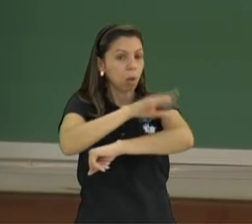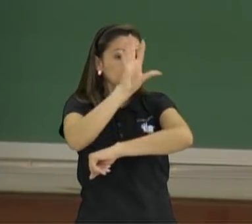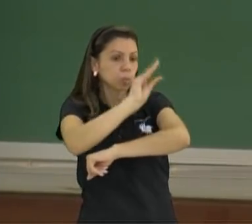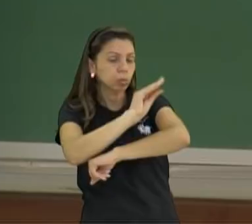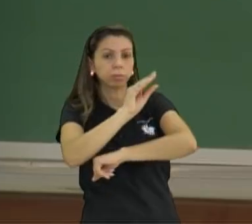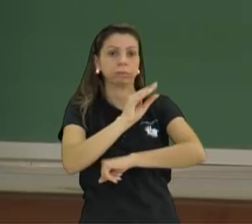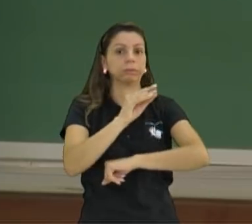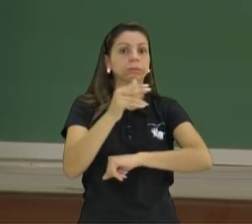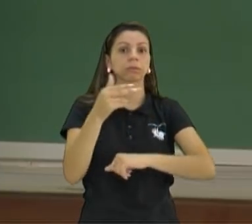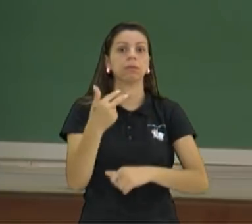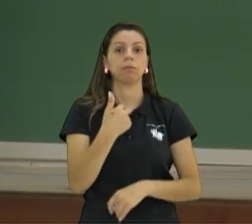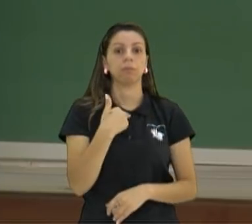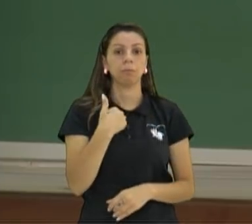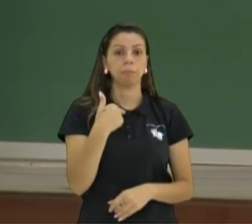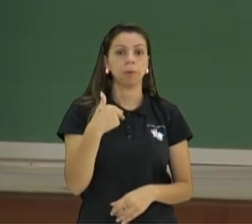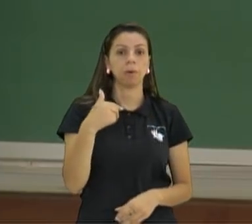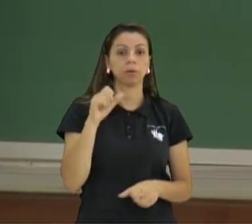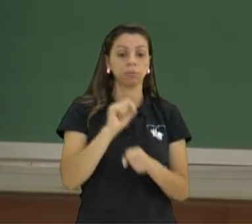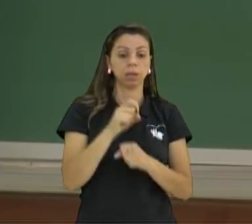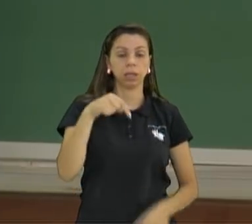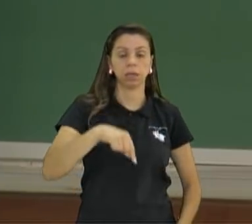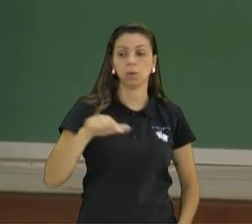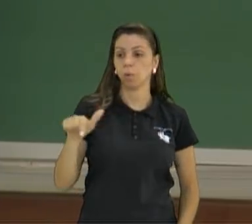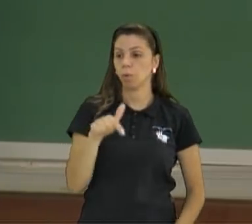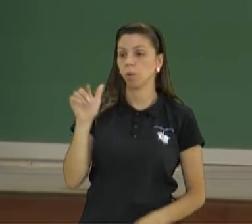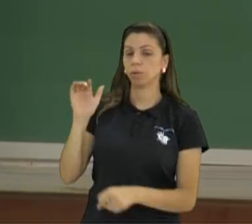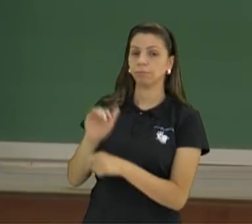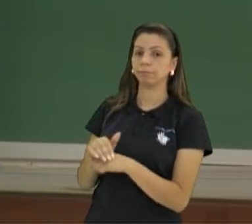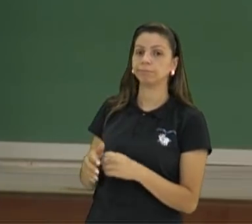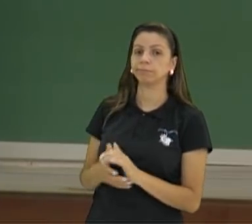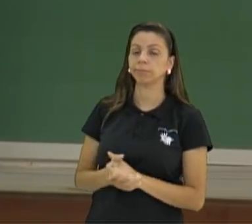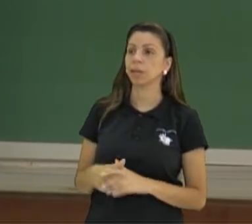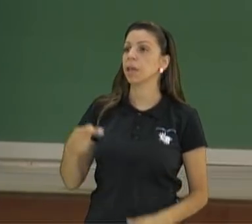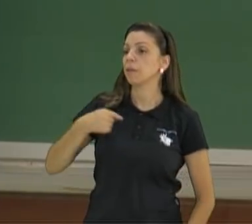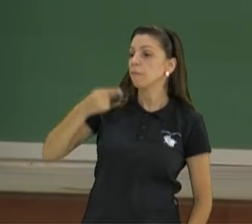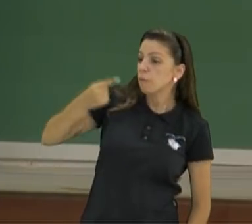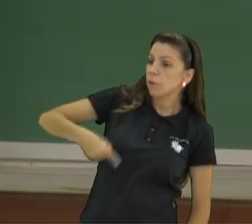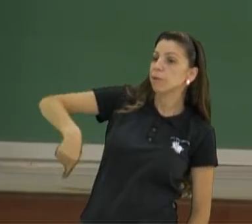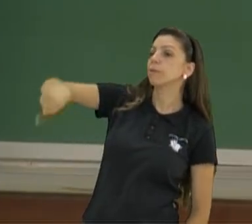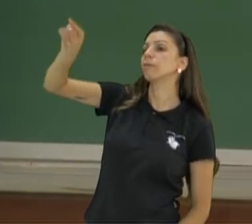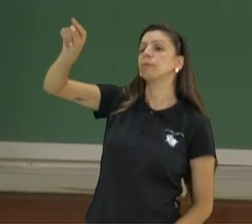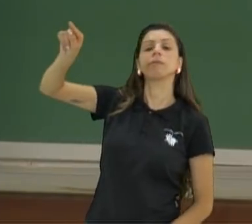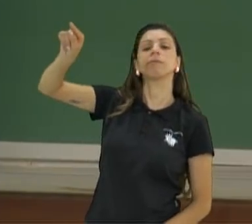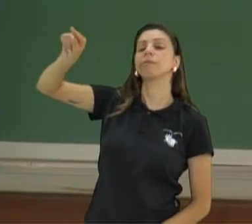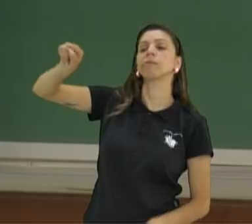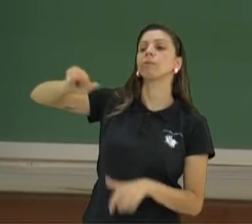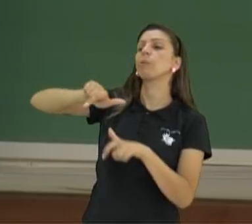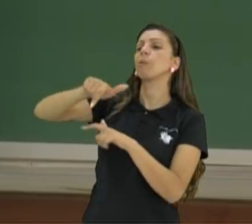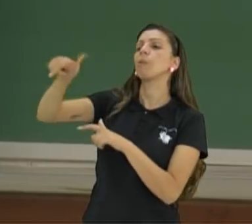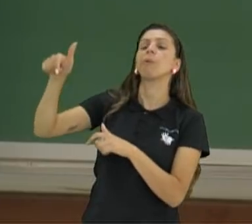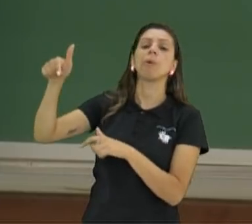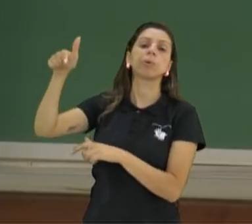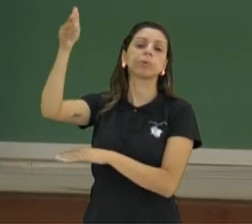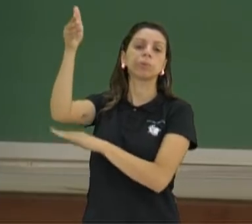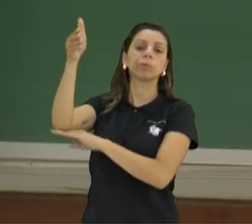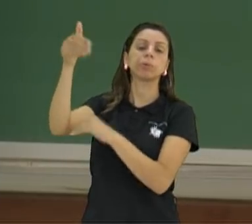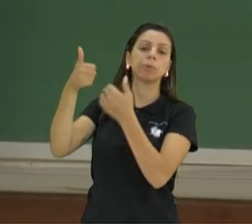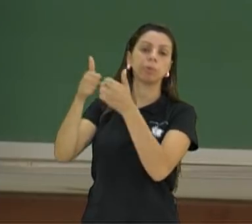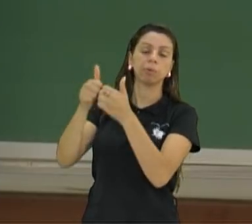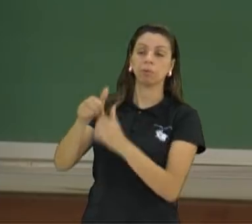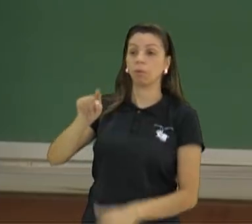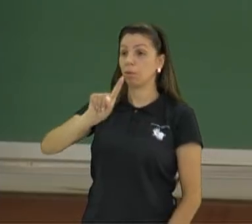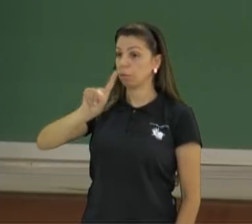espere aqui. Aí é outra situação. A pessoa diz, ah, eu vou lá no outro ponto de ônibus. Você diz,